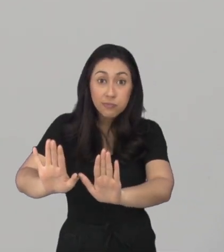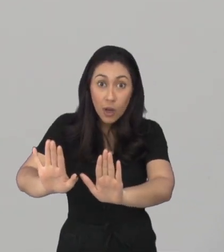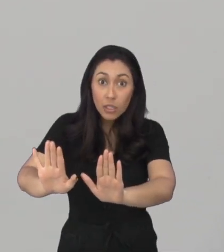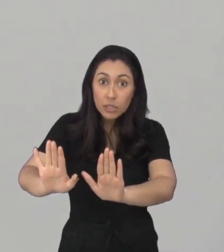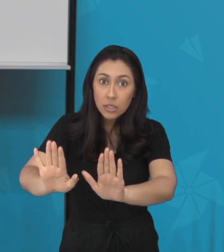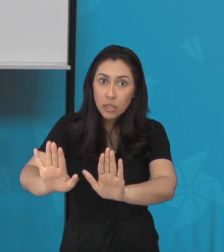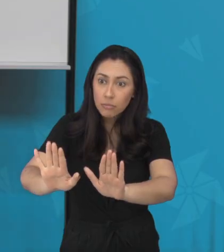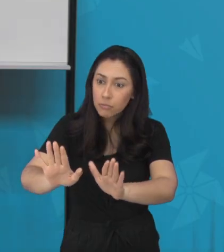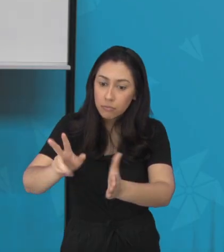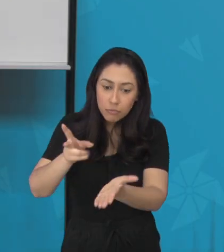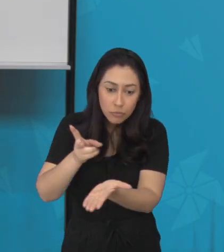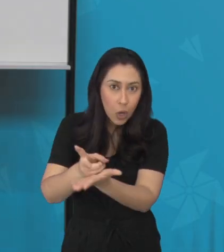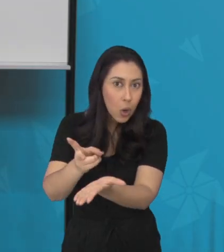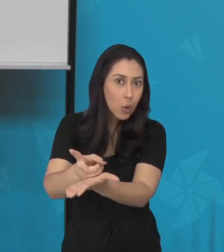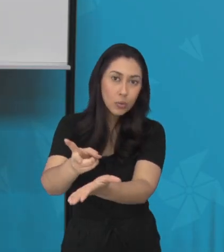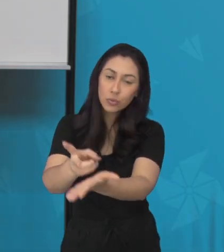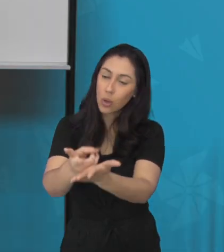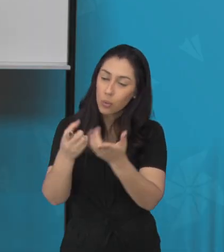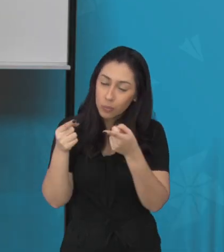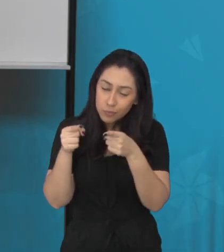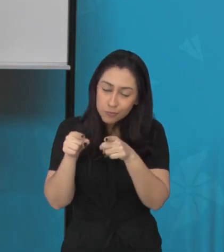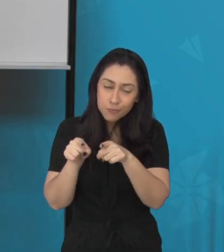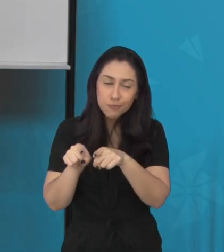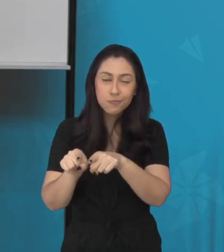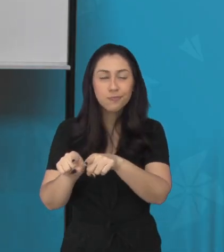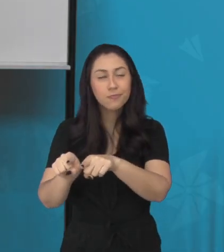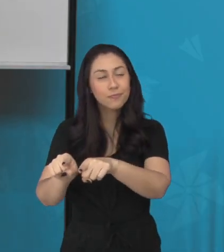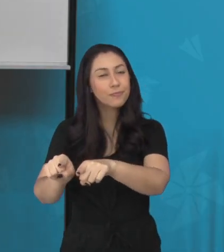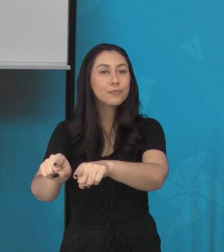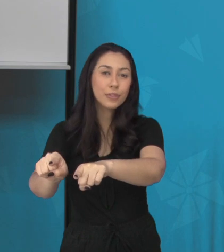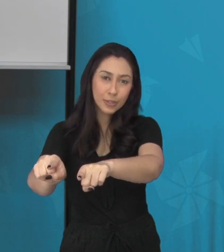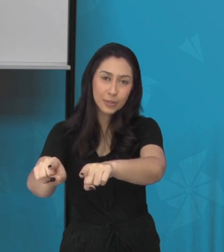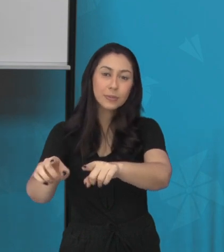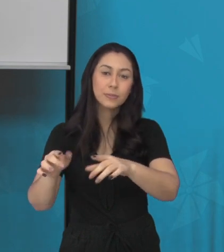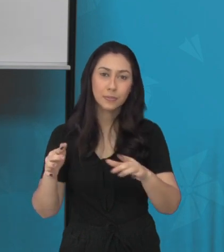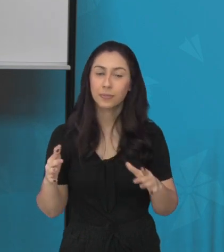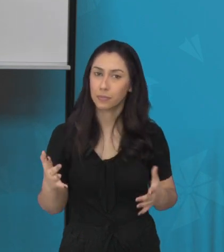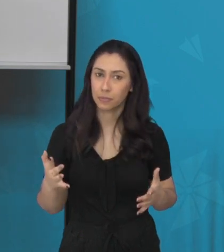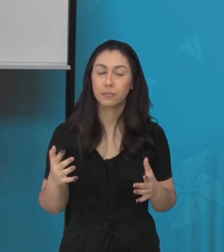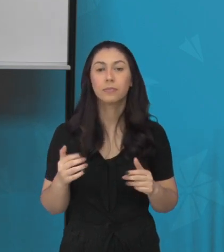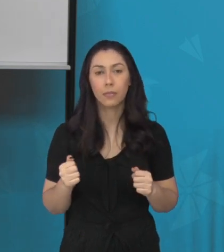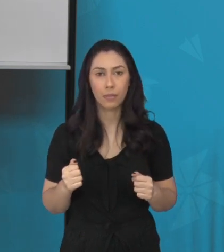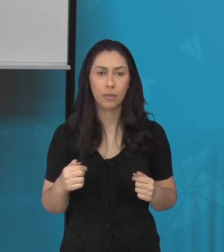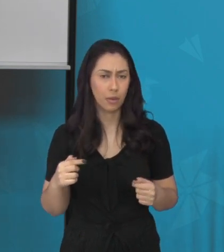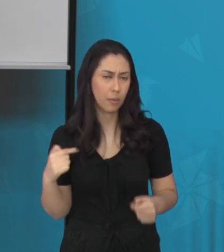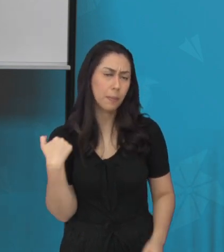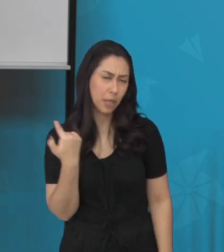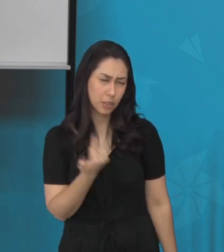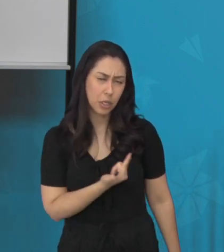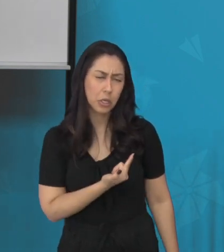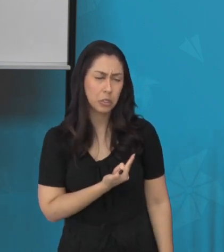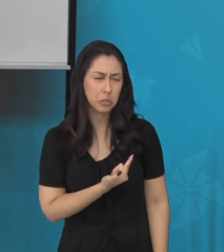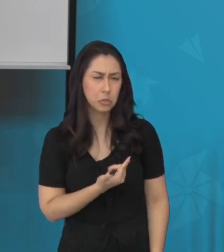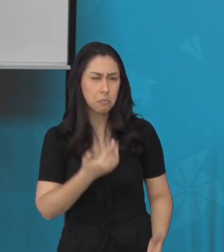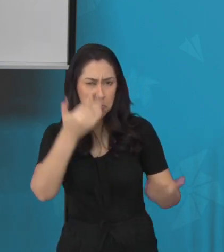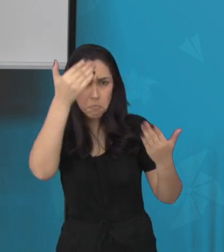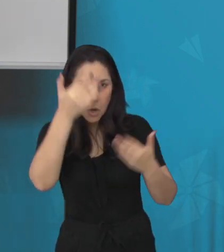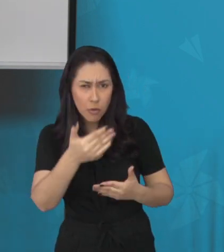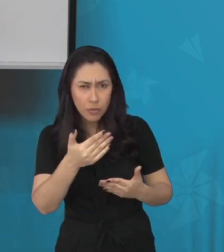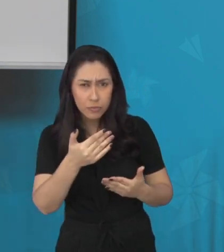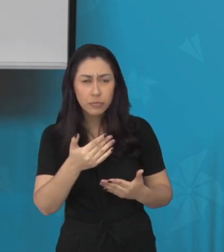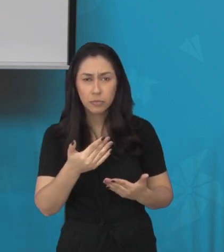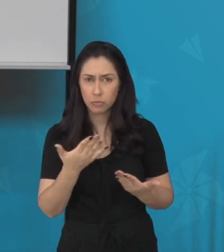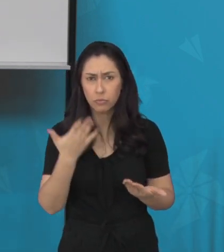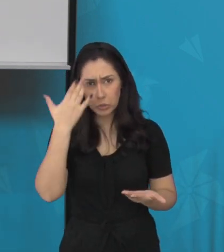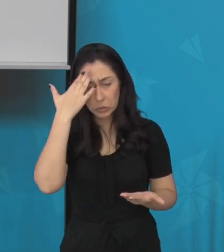quase constante. Para fins práticos, essa força é constante. Para o nosso mundo aqui de vestibular e provas, essa força é